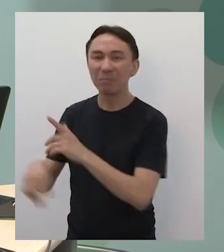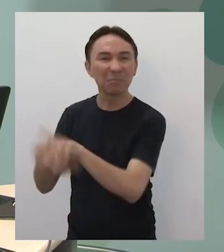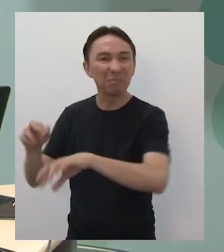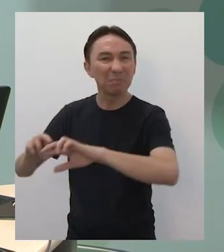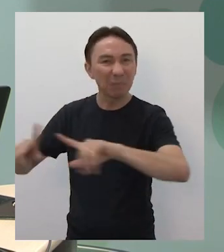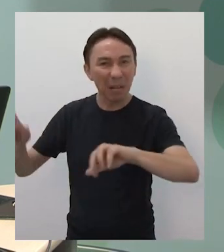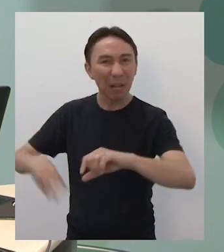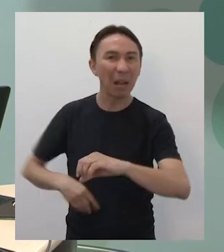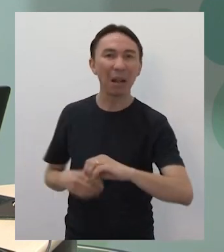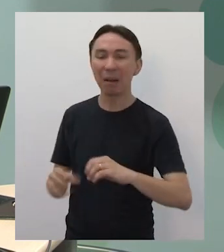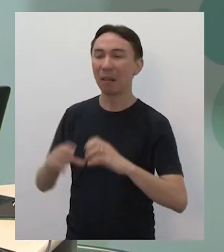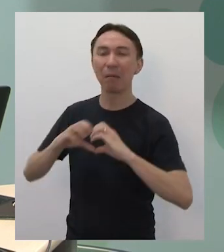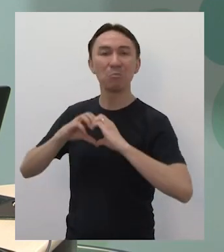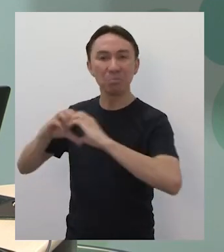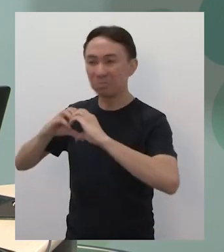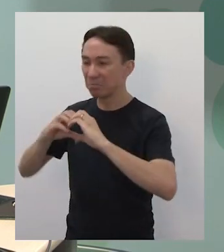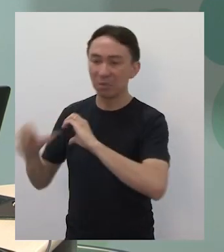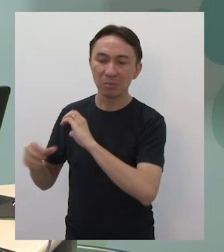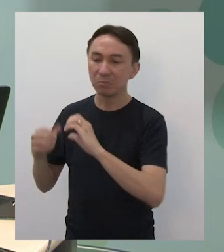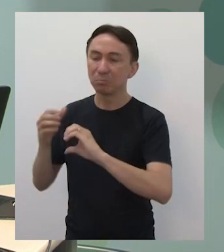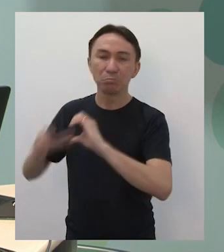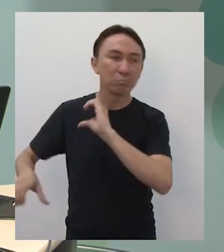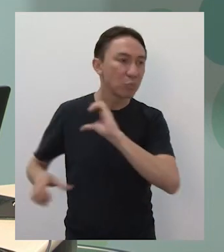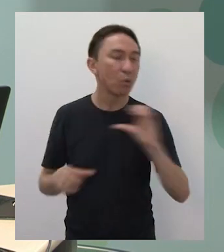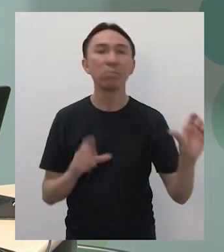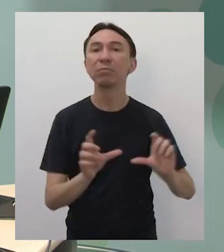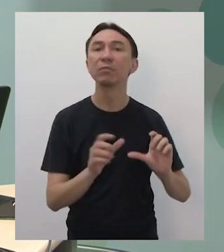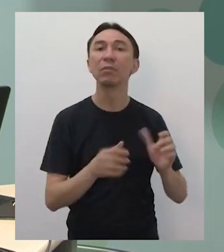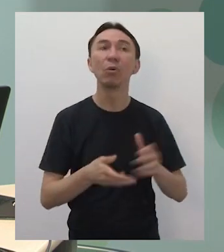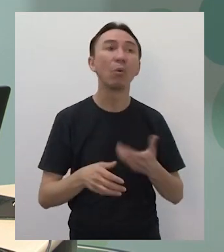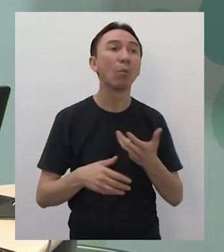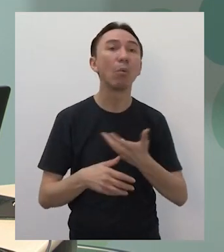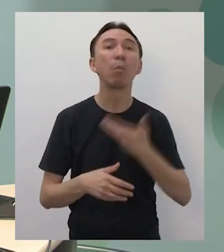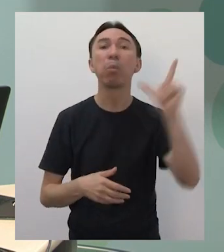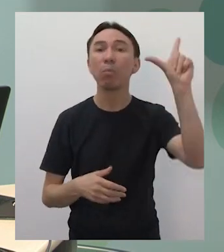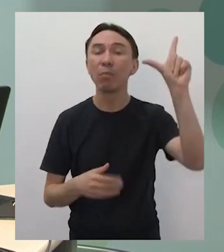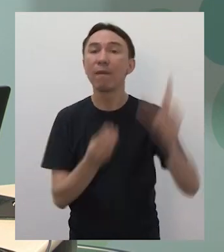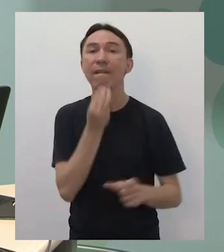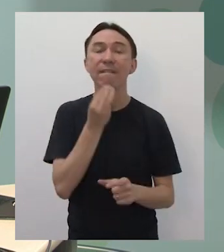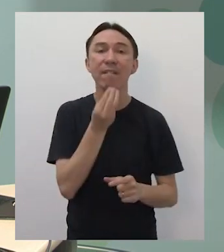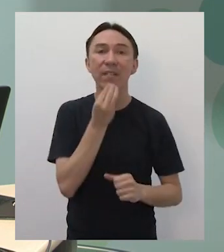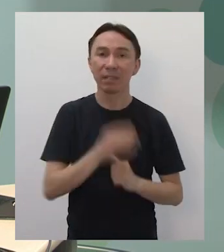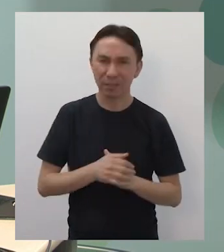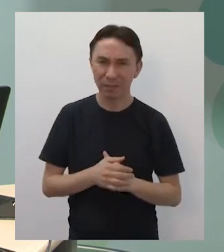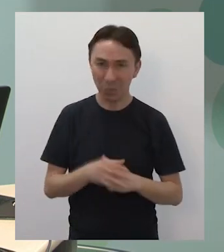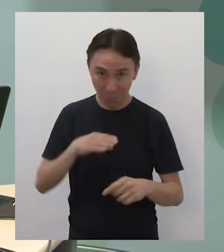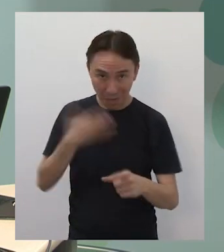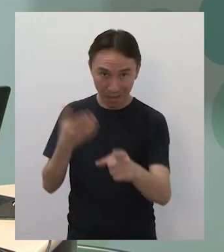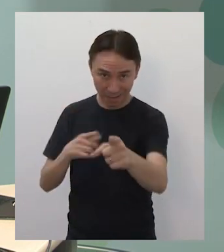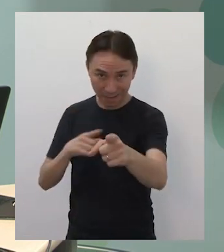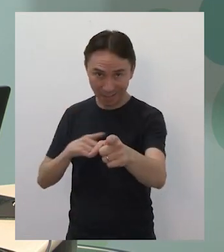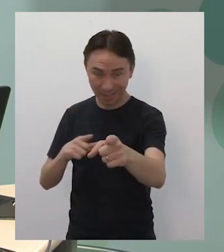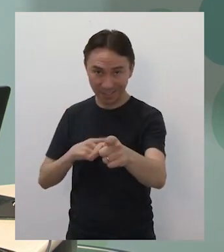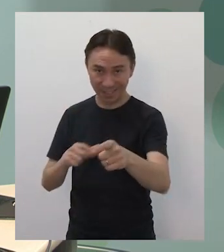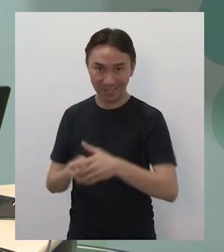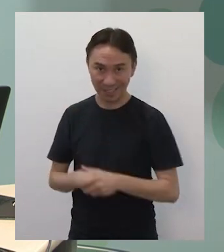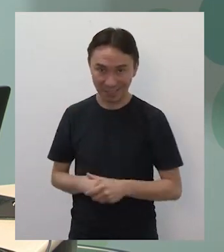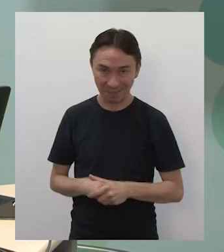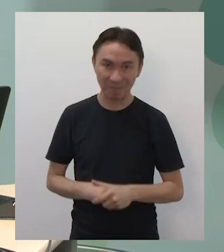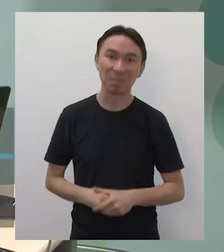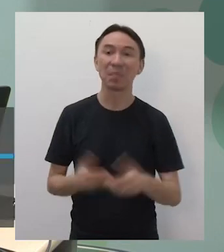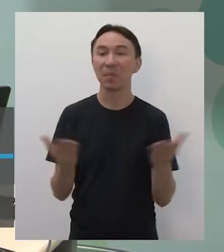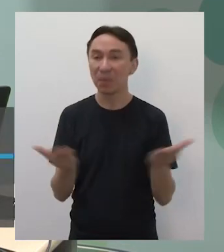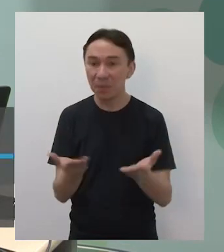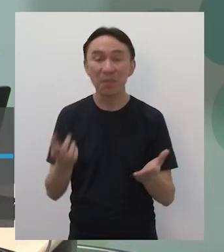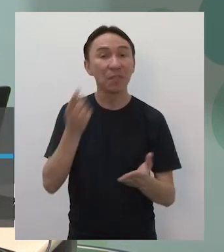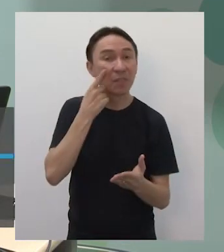novas possibilidades. E aí teremos um mundo de oportunidades. Já pensou? E aí, tem coragem? Hoje falaremos sobre